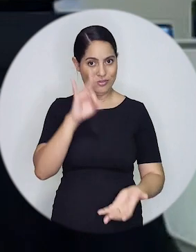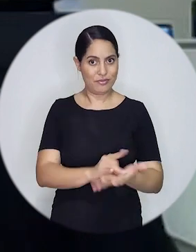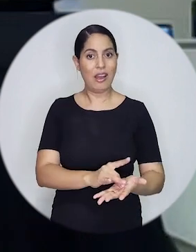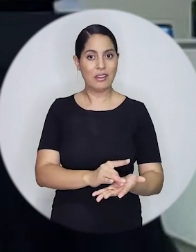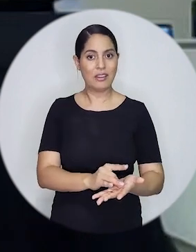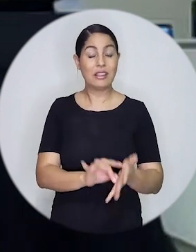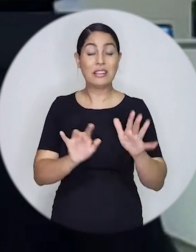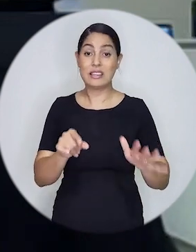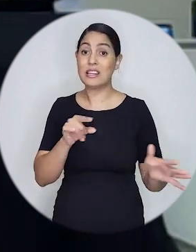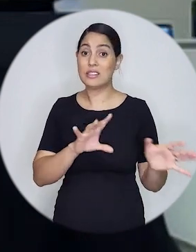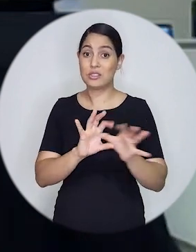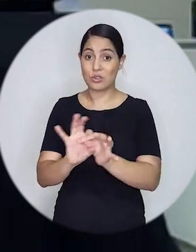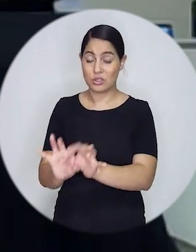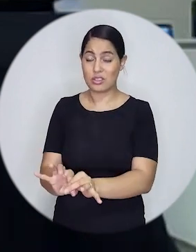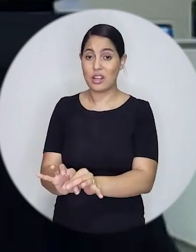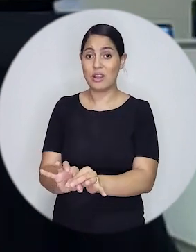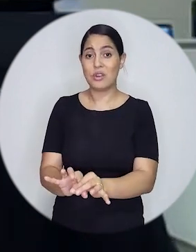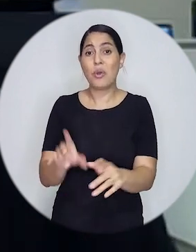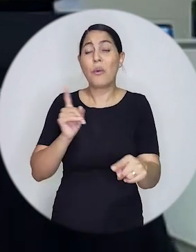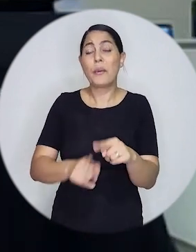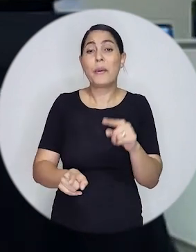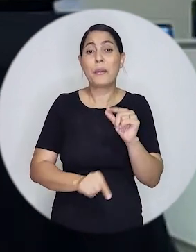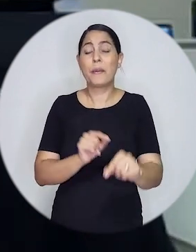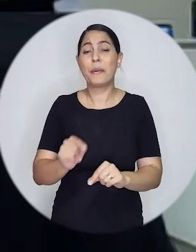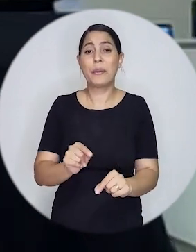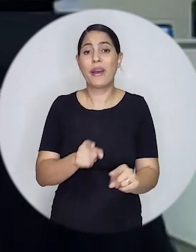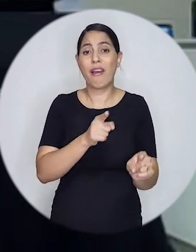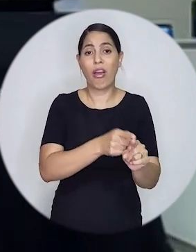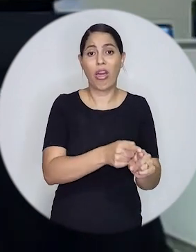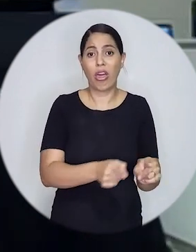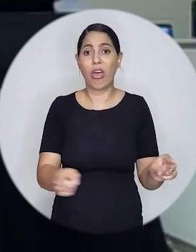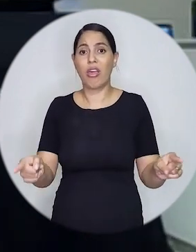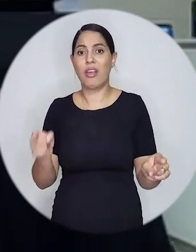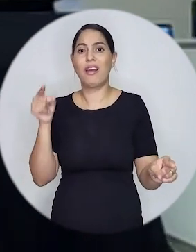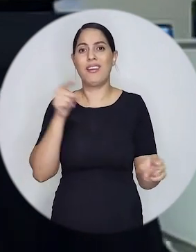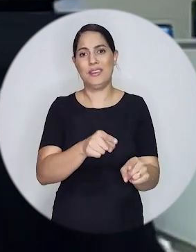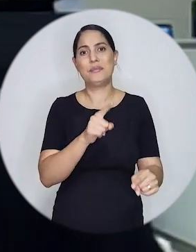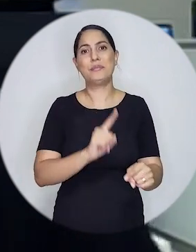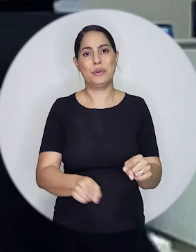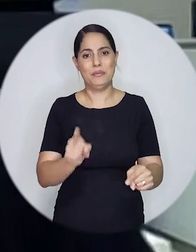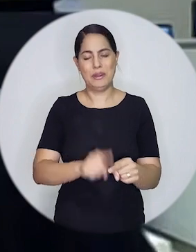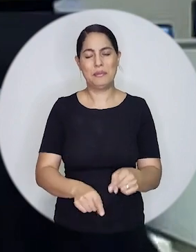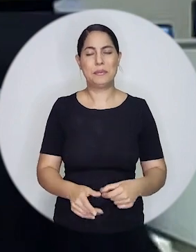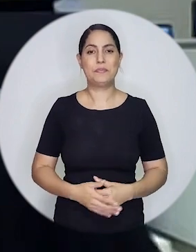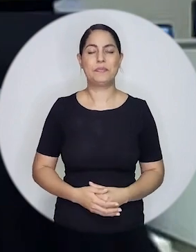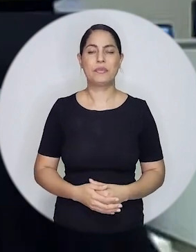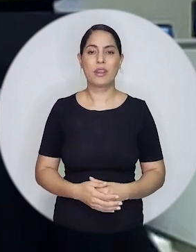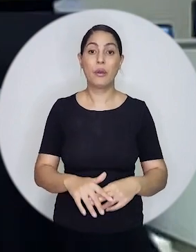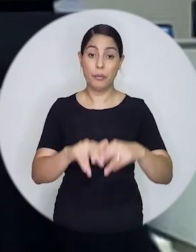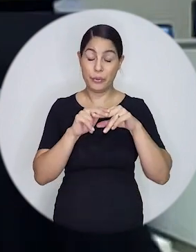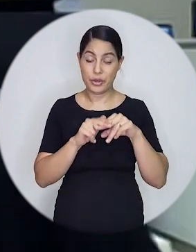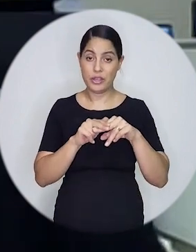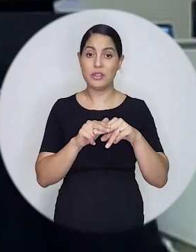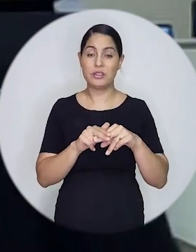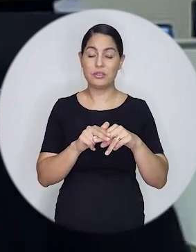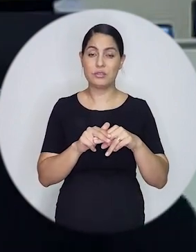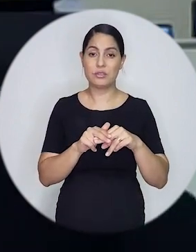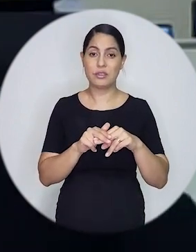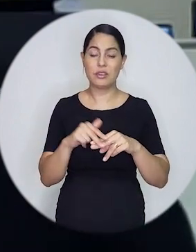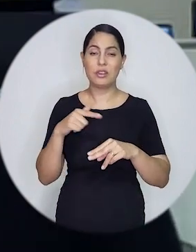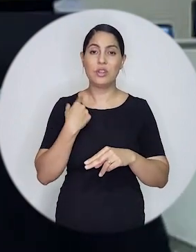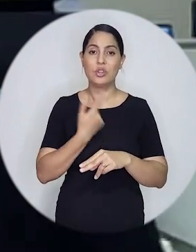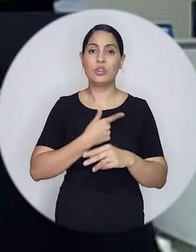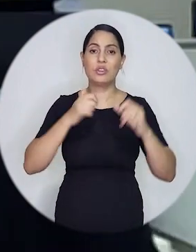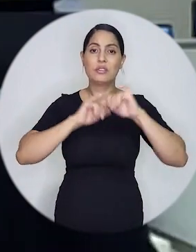verdade, né? Então, acho que o problema do marco temporal já começa daí. E eu quis relacionar o